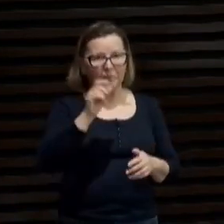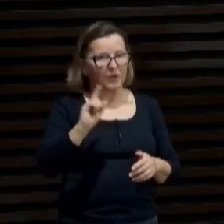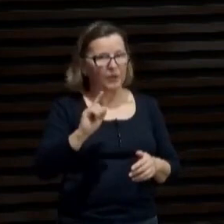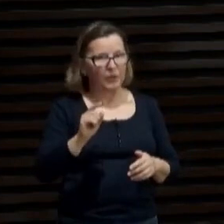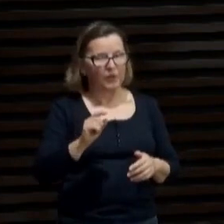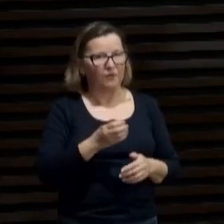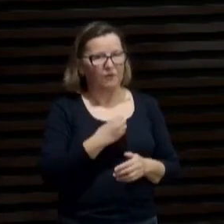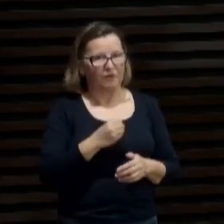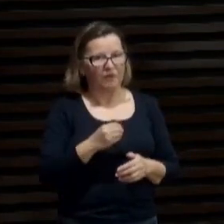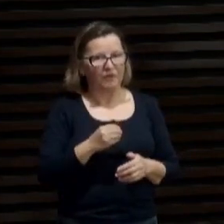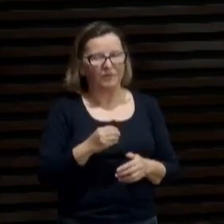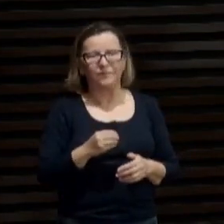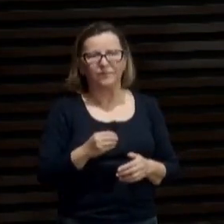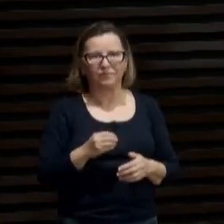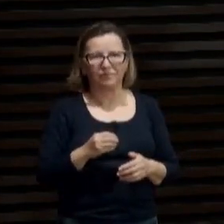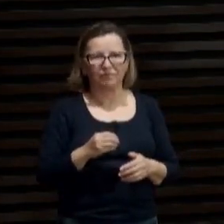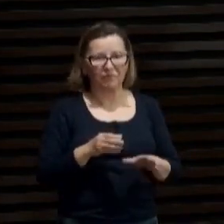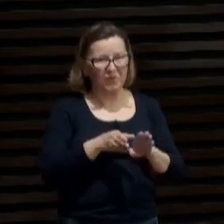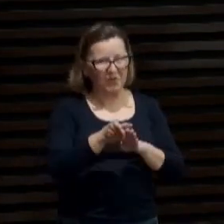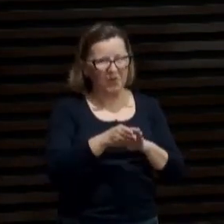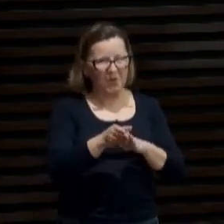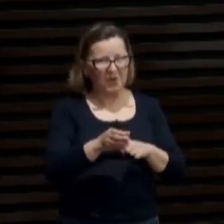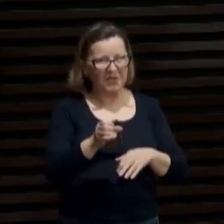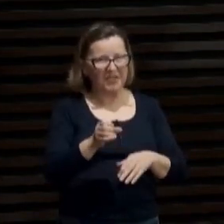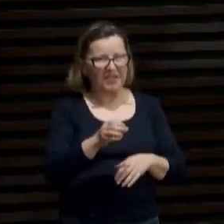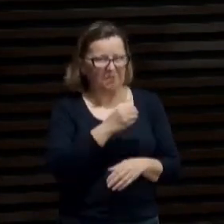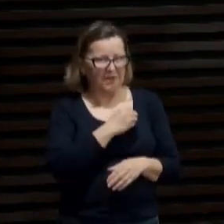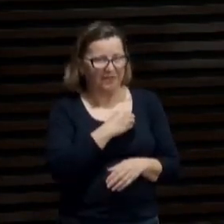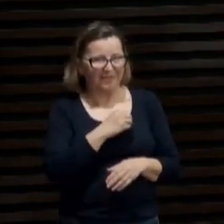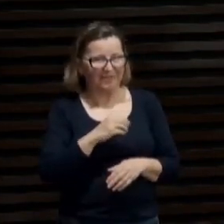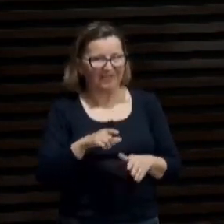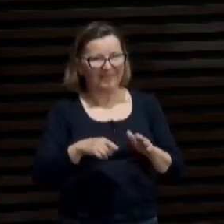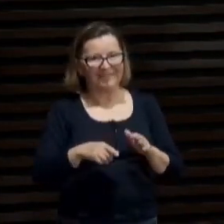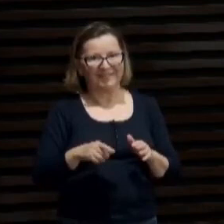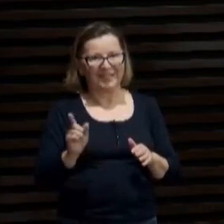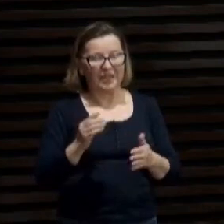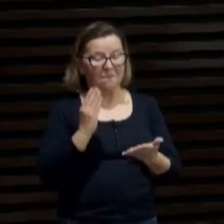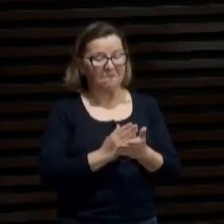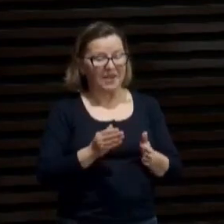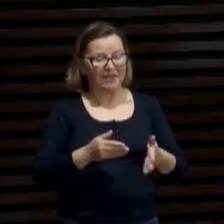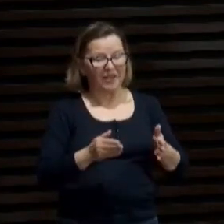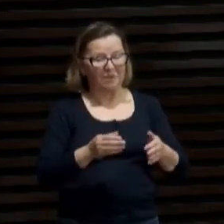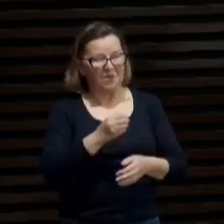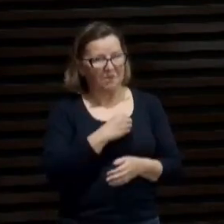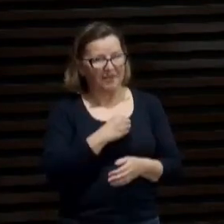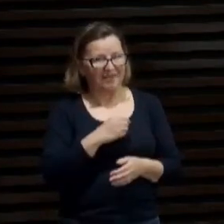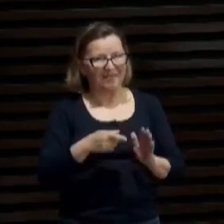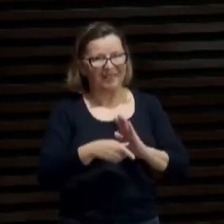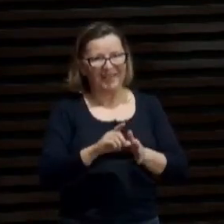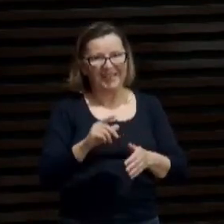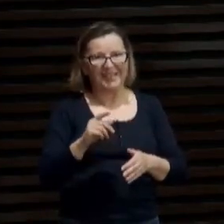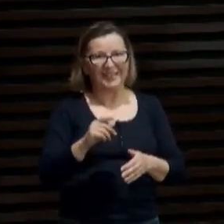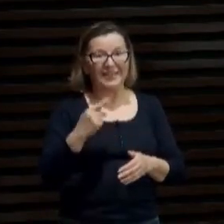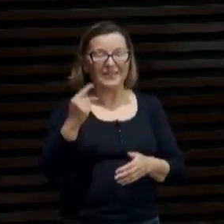nem se detém no caminho dos pecadores. Antes, o seu prazer está na lei do Senhor, e na sua lei